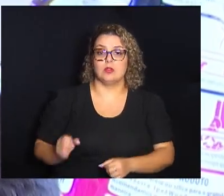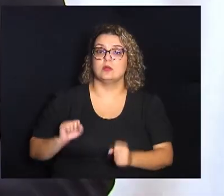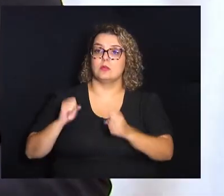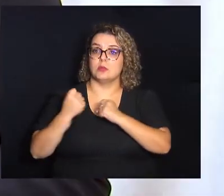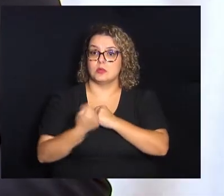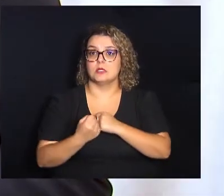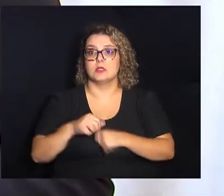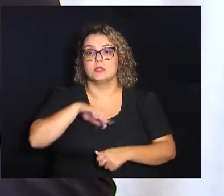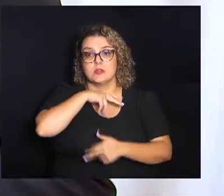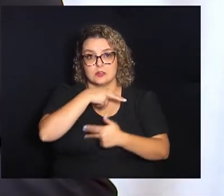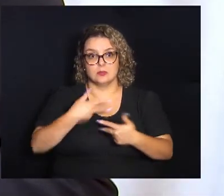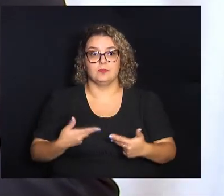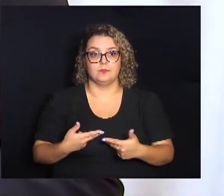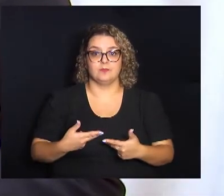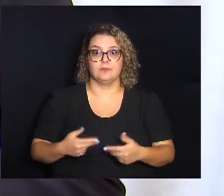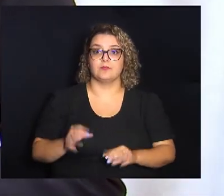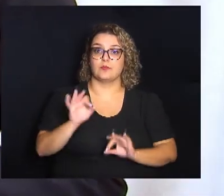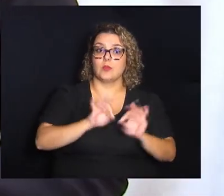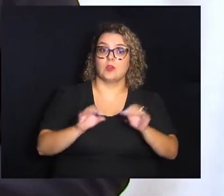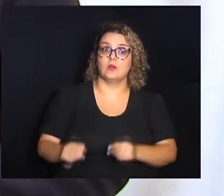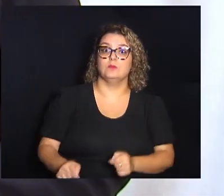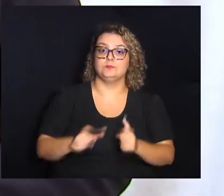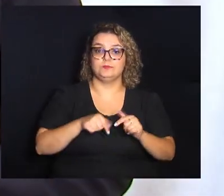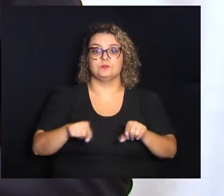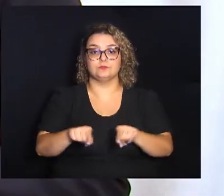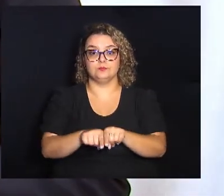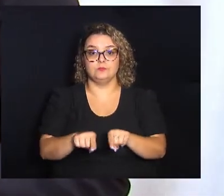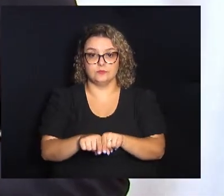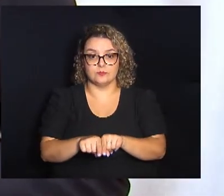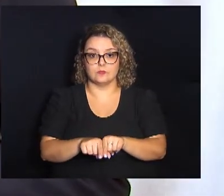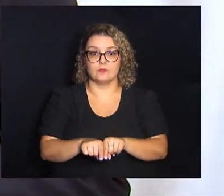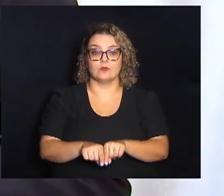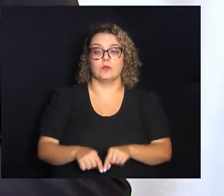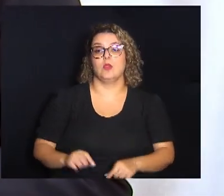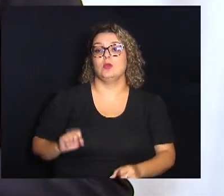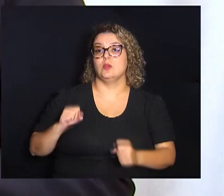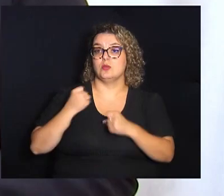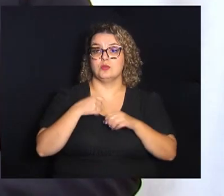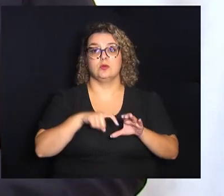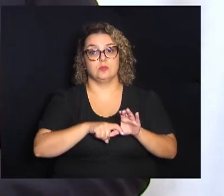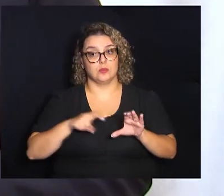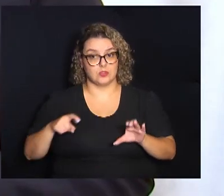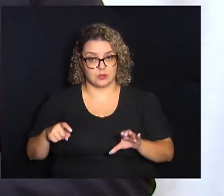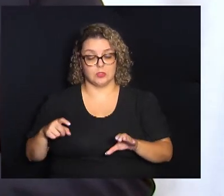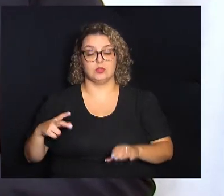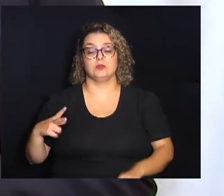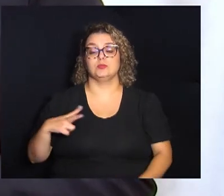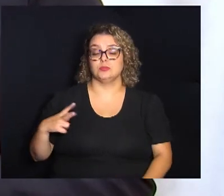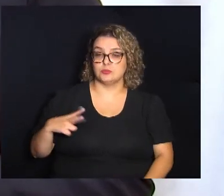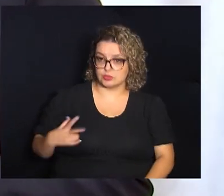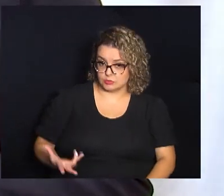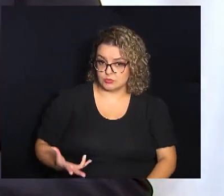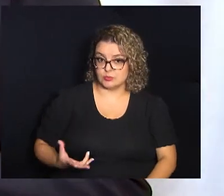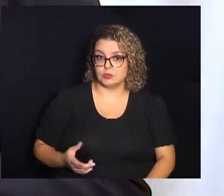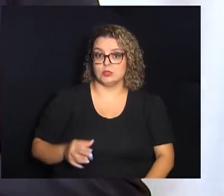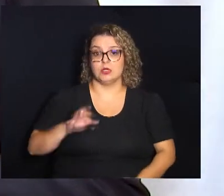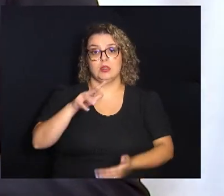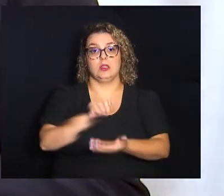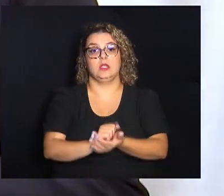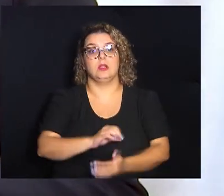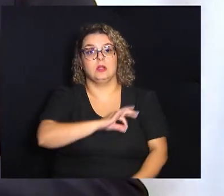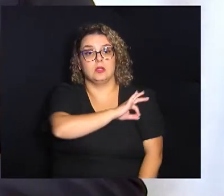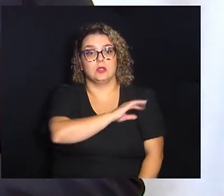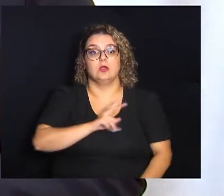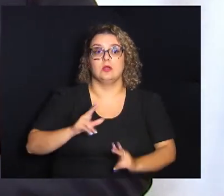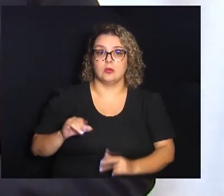animal. O projeto vai beneficiar também aqueles protetores independentes que são cadastrados na prefeitura, como a